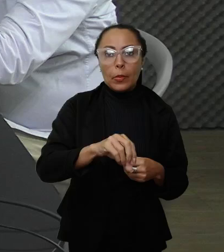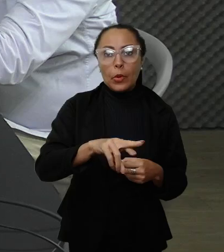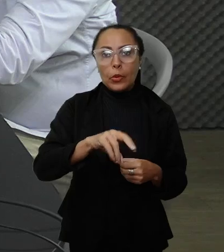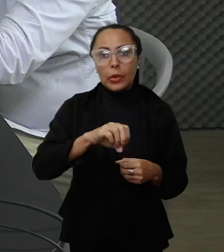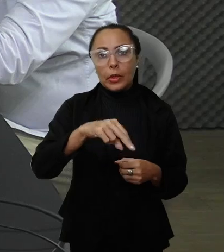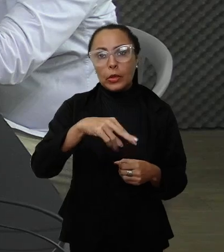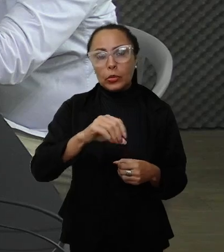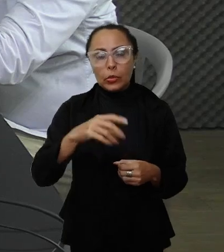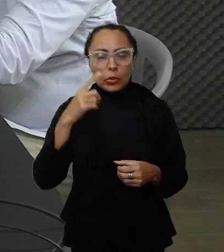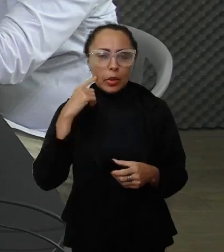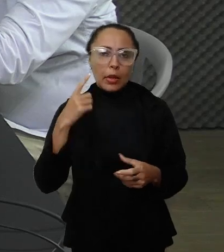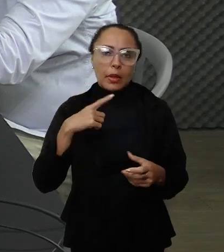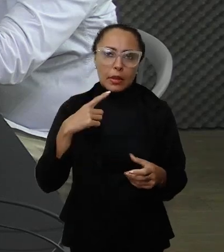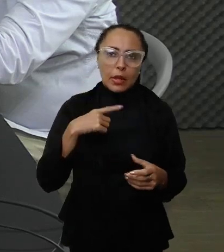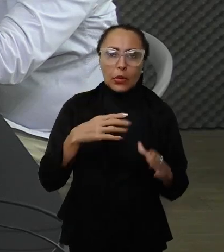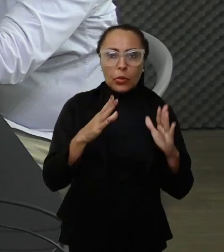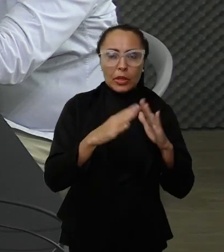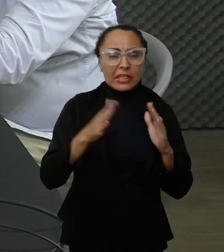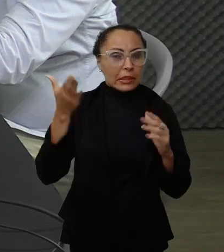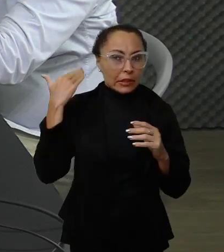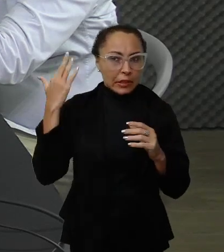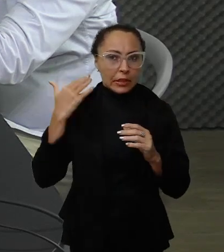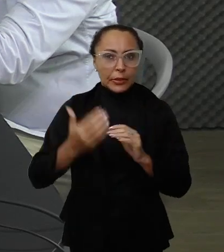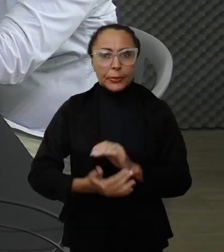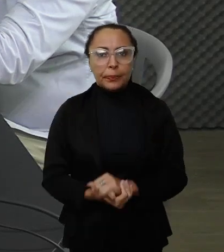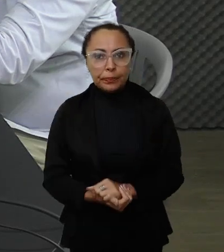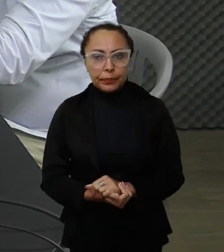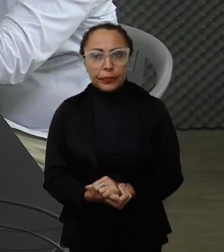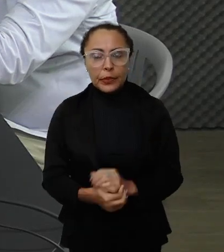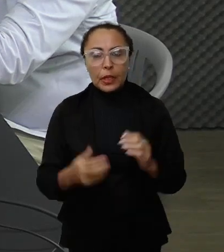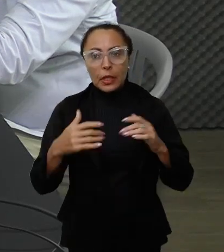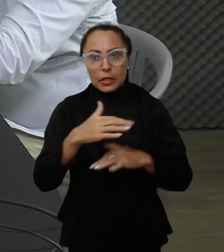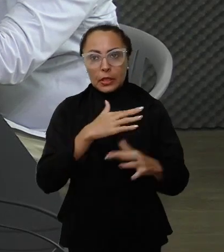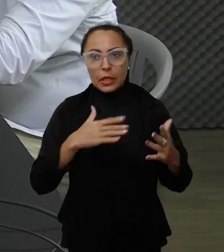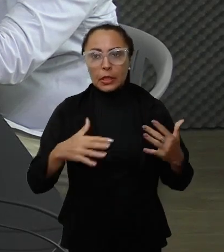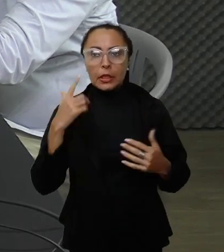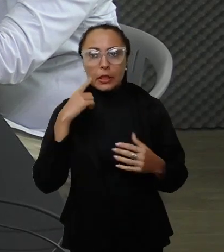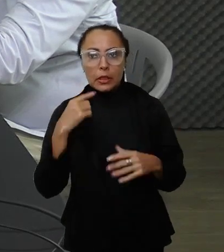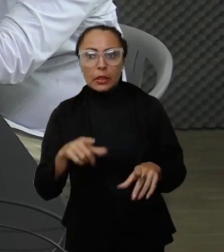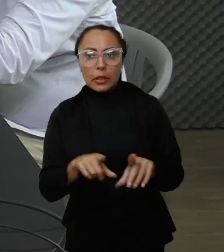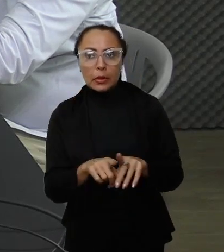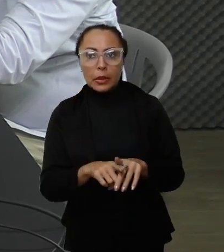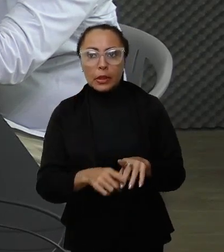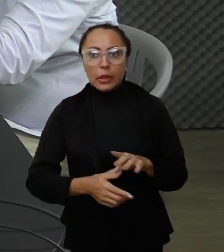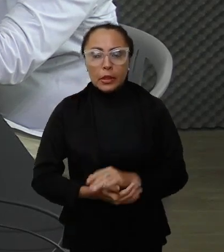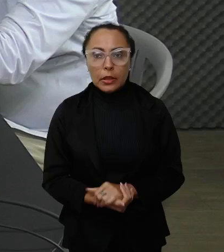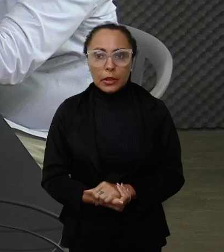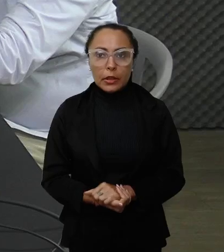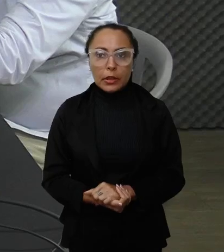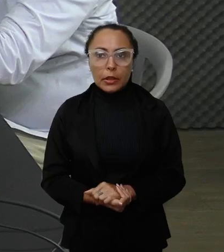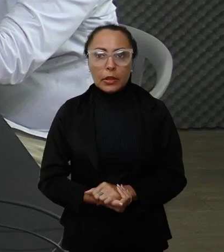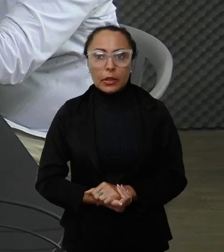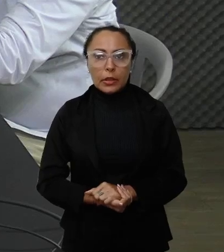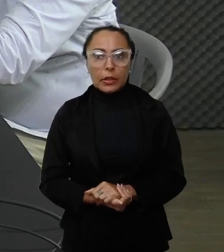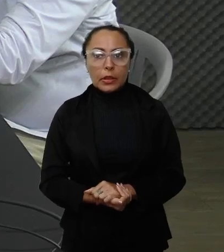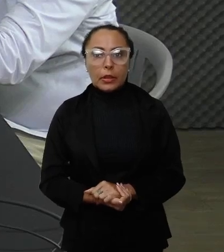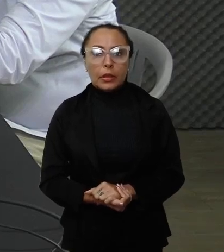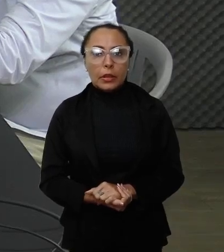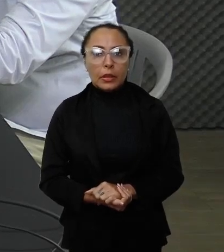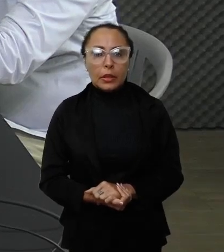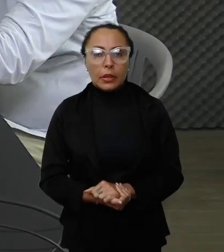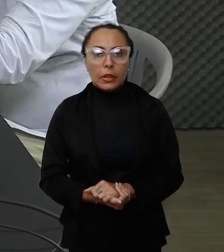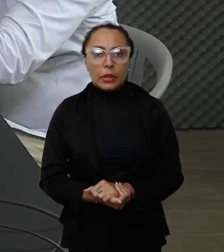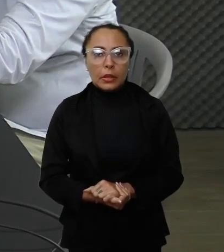Engenho Morenos, que é a cidade leva esse nome porque eram os irmãos Moreno, que o sobrenome era Moreno, que